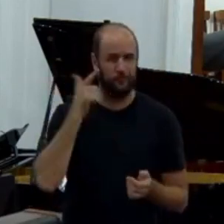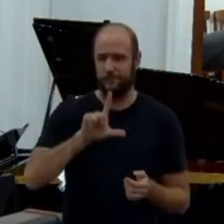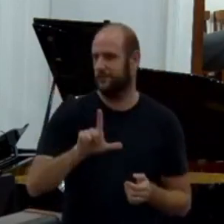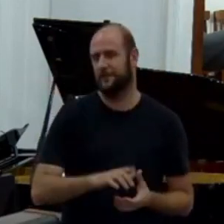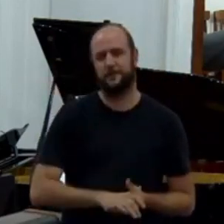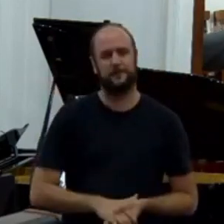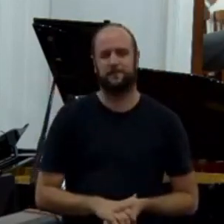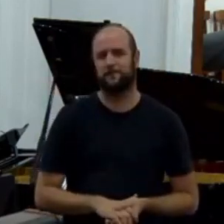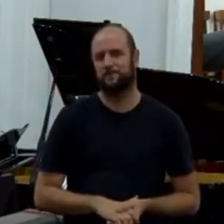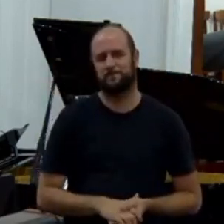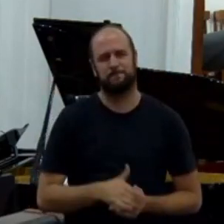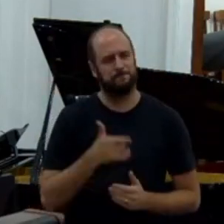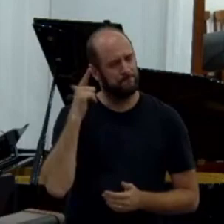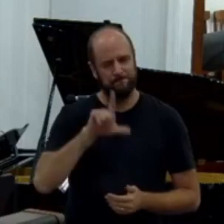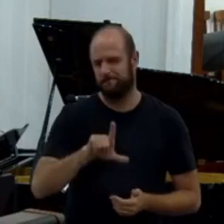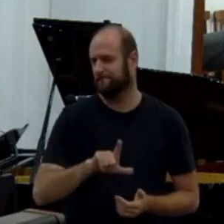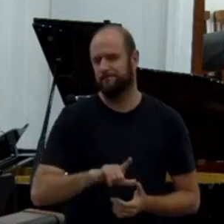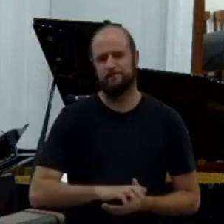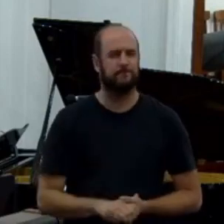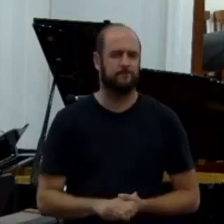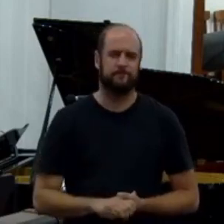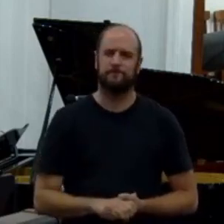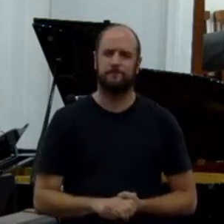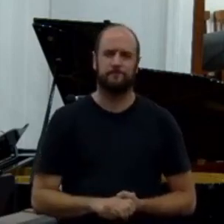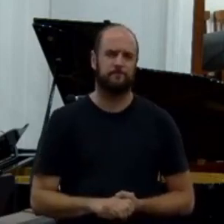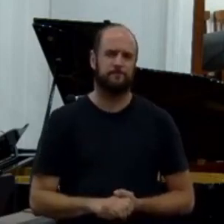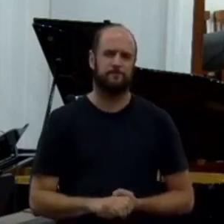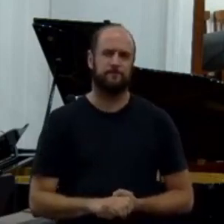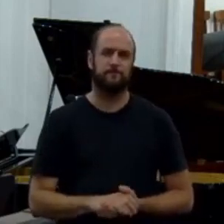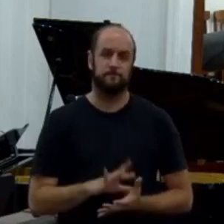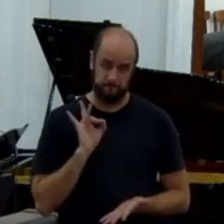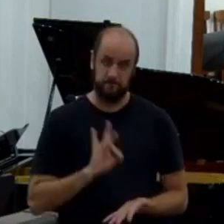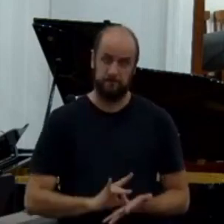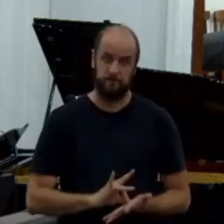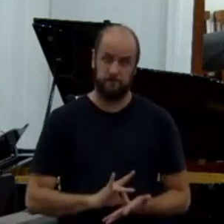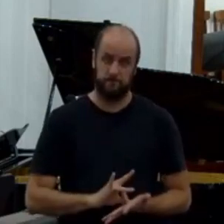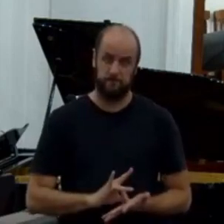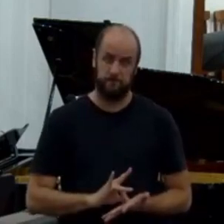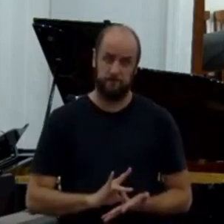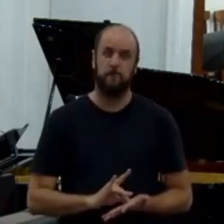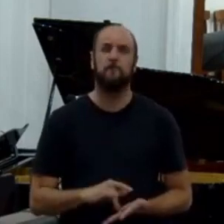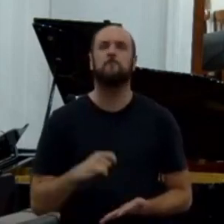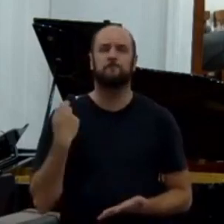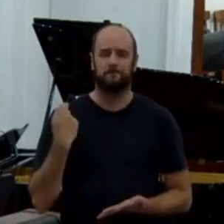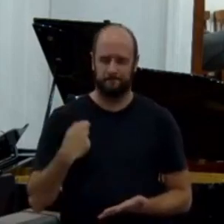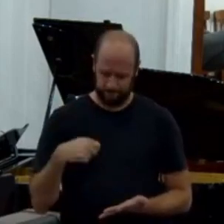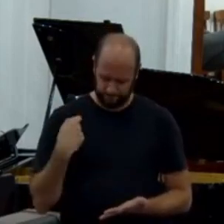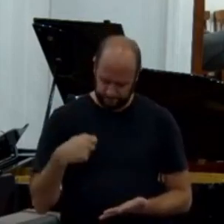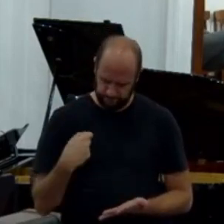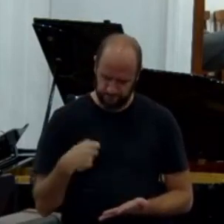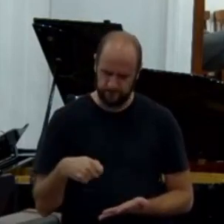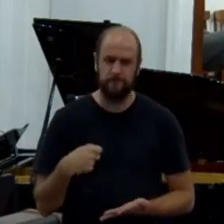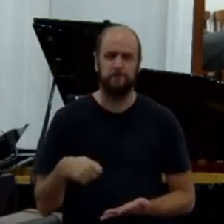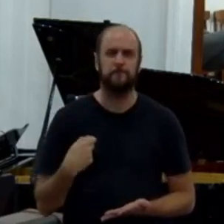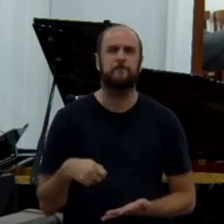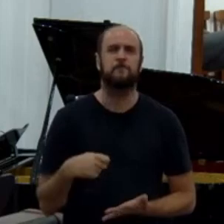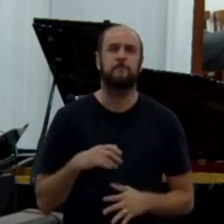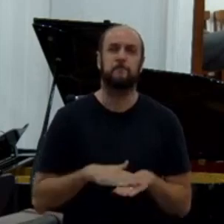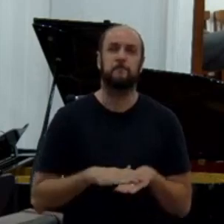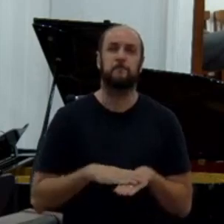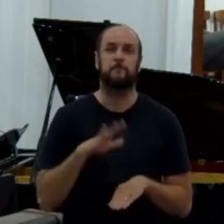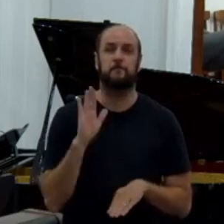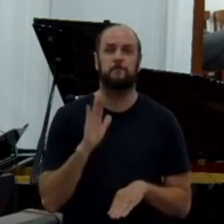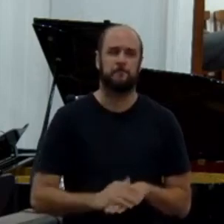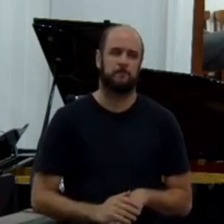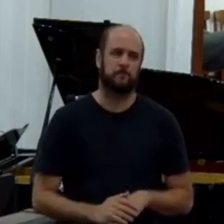suficiente. Não é suficiente. De fato, precisamos de algo a